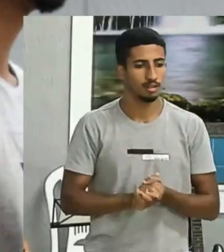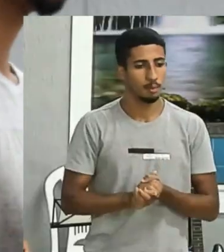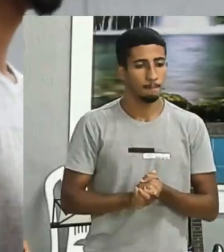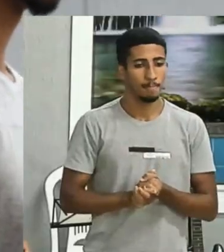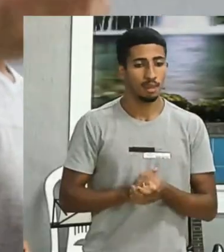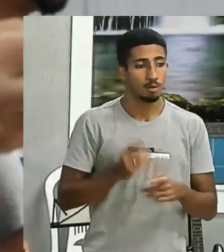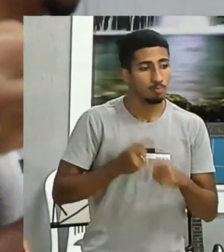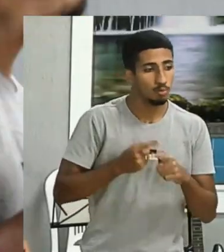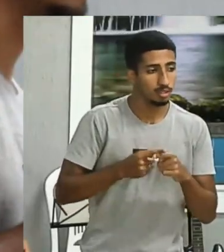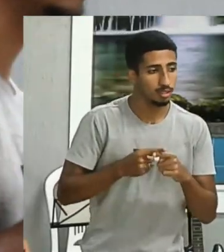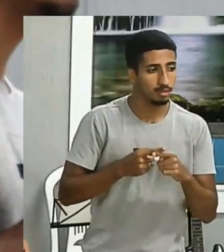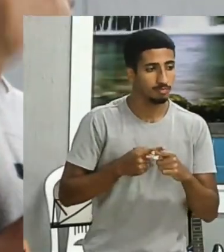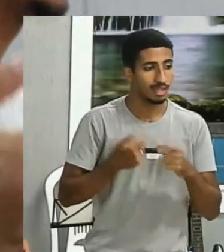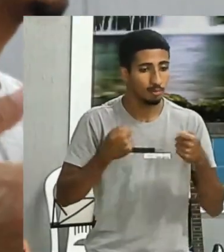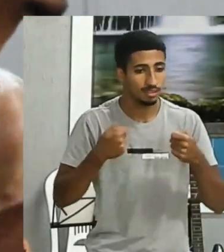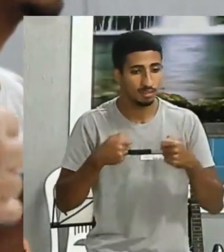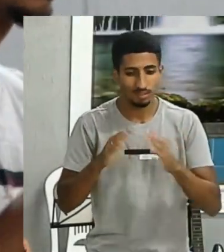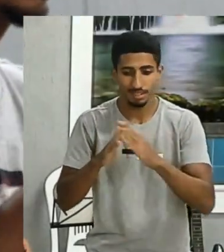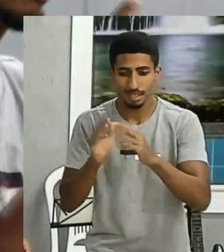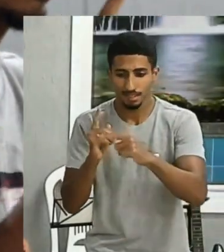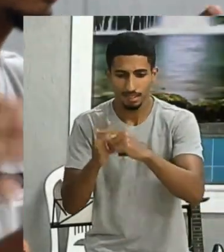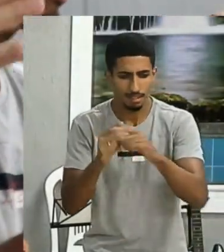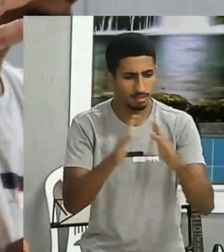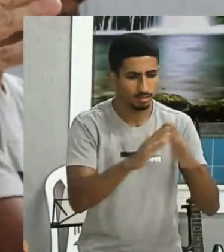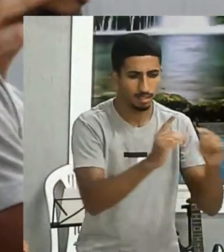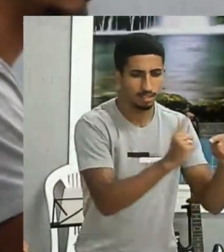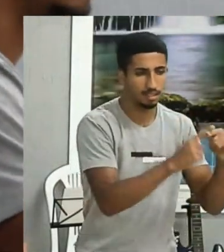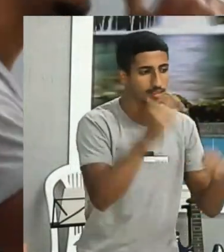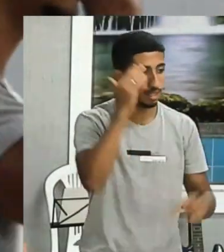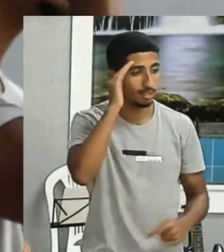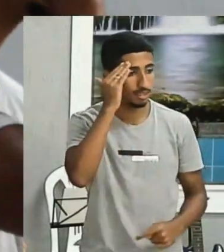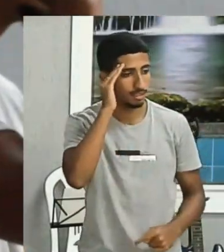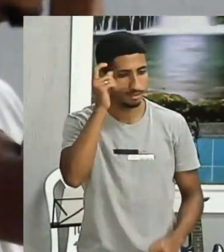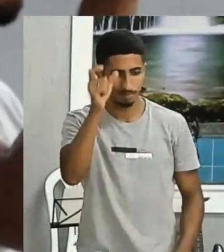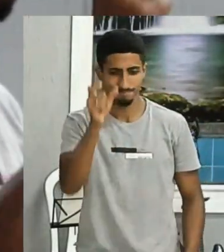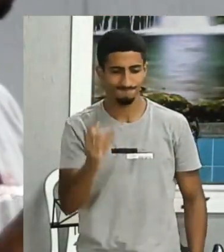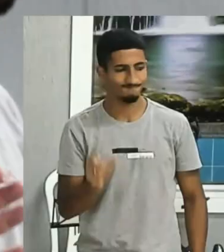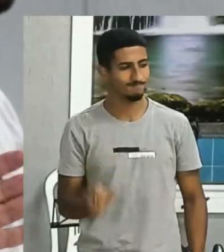A partir de então, a partir de agora,